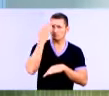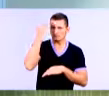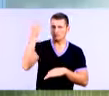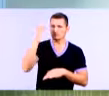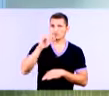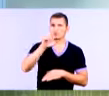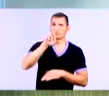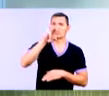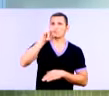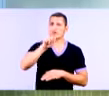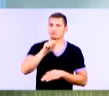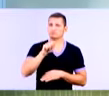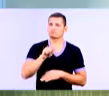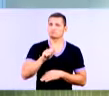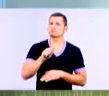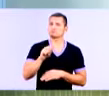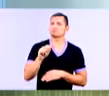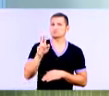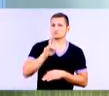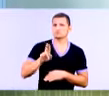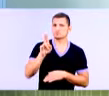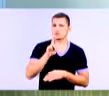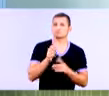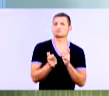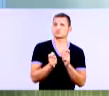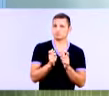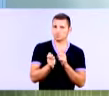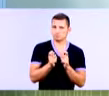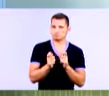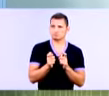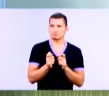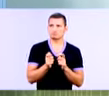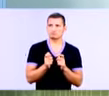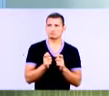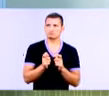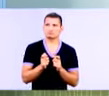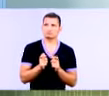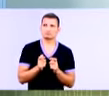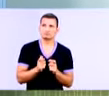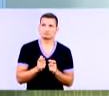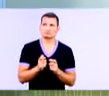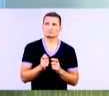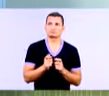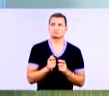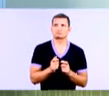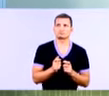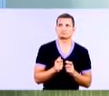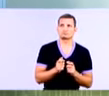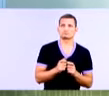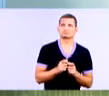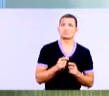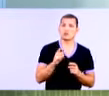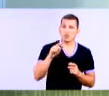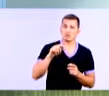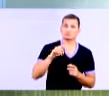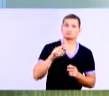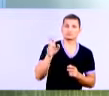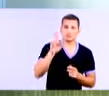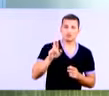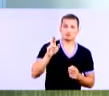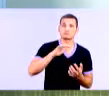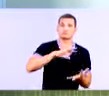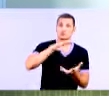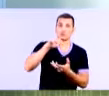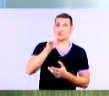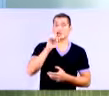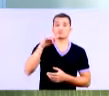Lua, muito utilizada em jogos e automação. Olha que legal, gente, é usada mundialmente, não é só aqui no